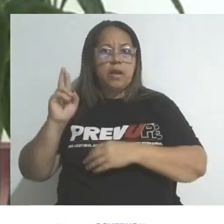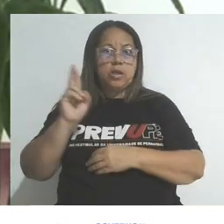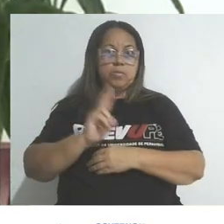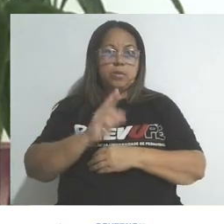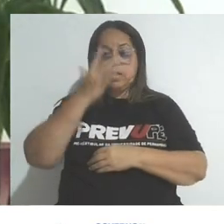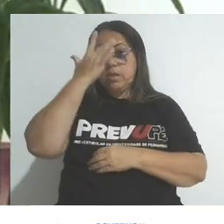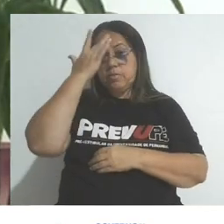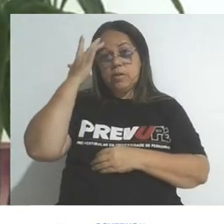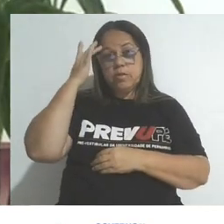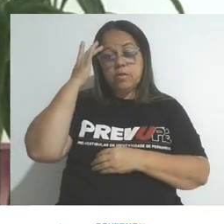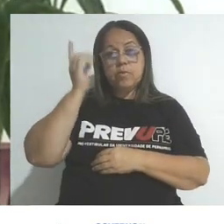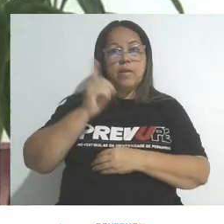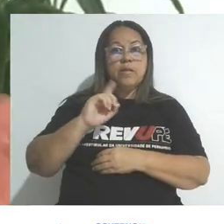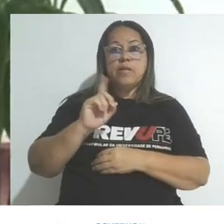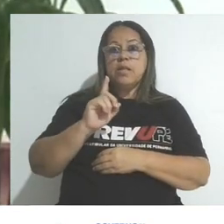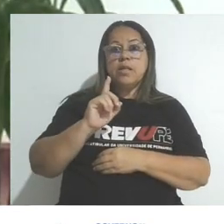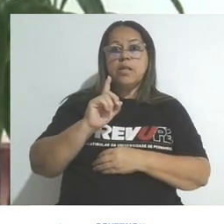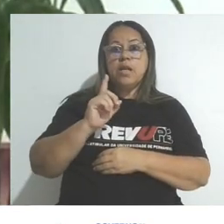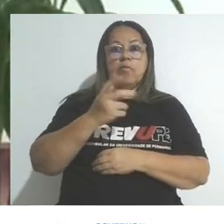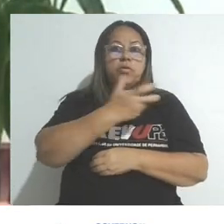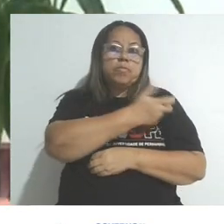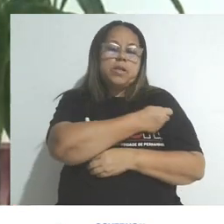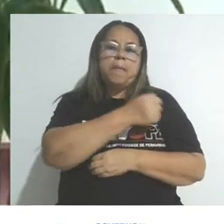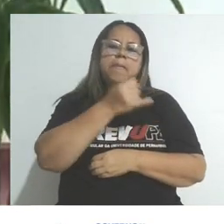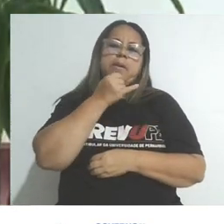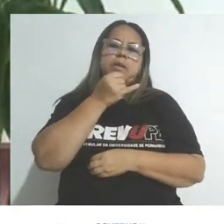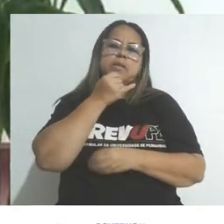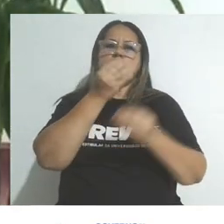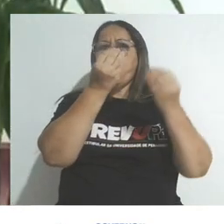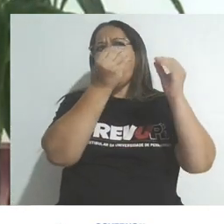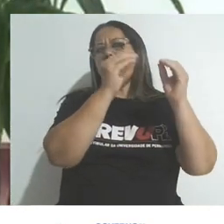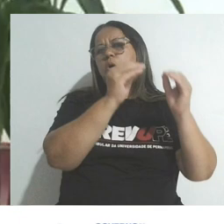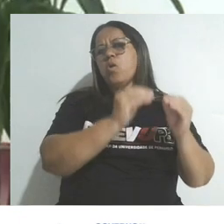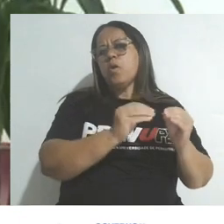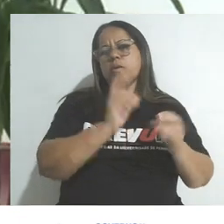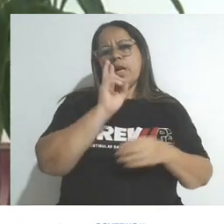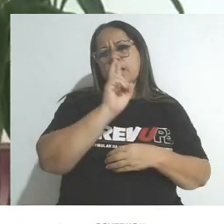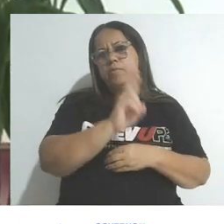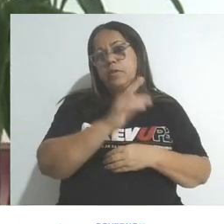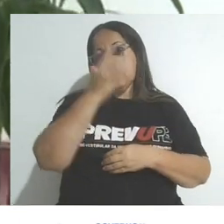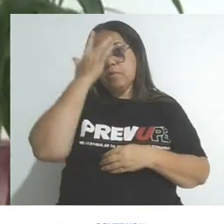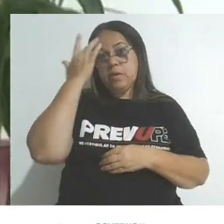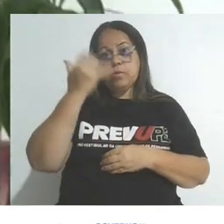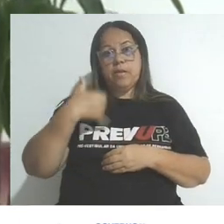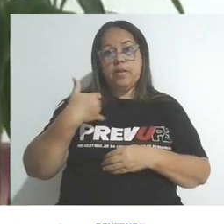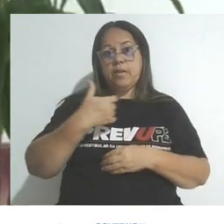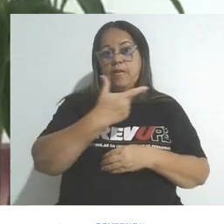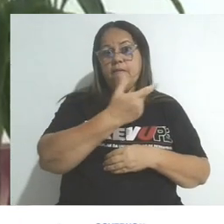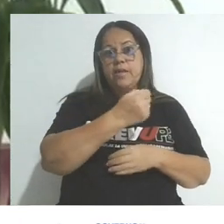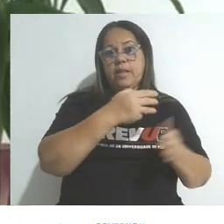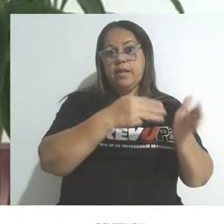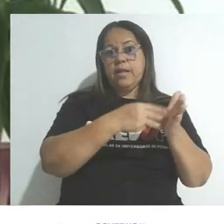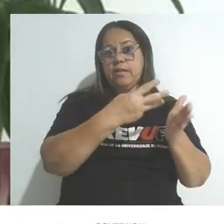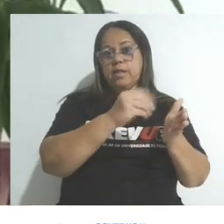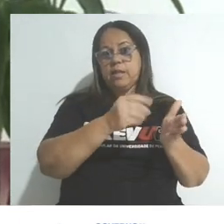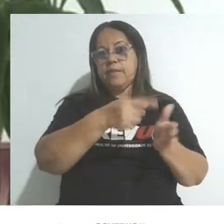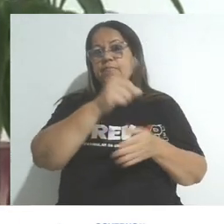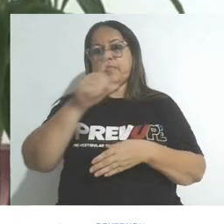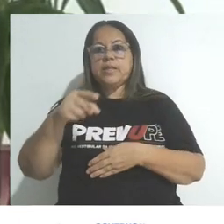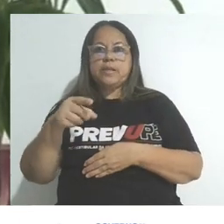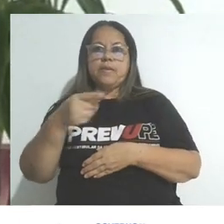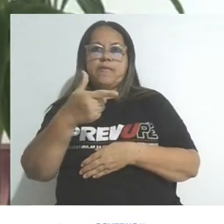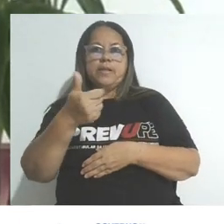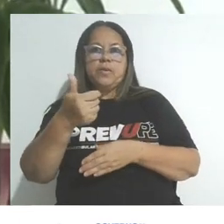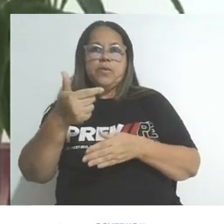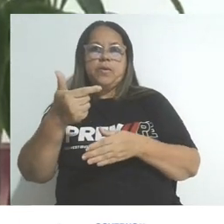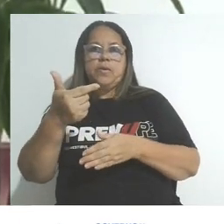sobre o não tomar a vacina. Por exemplo, eu categorizo de respostas entre pessoas de 20 e 30 anos, outra de 31 a